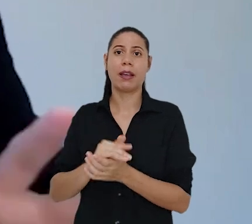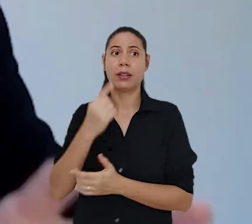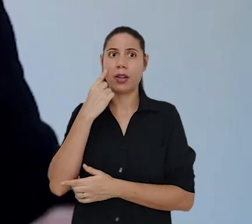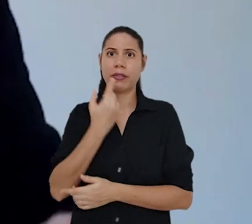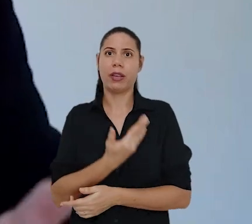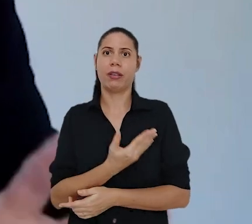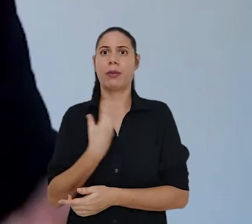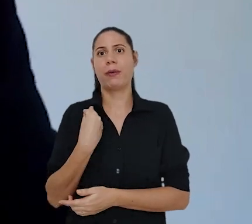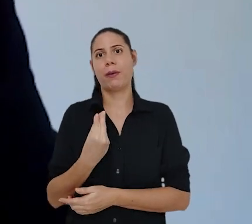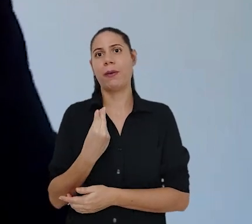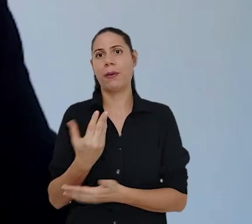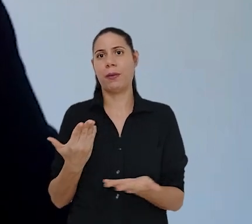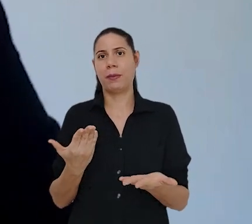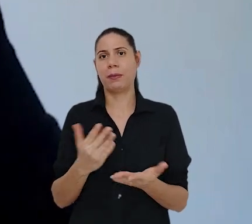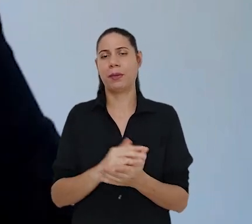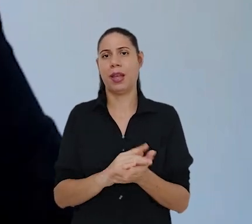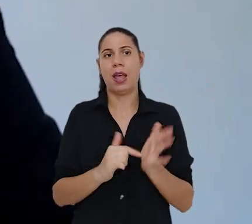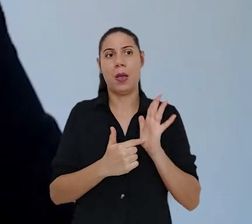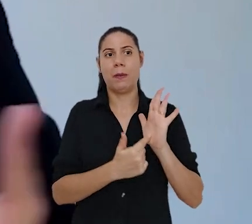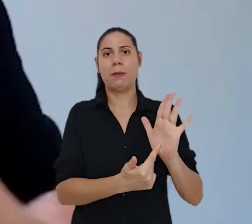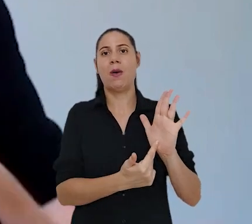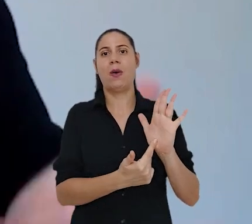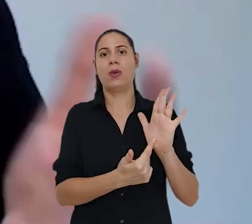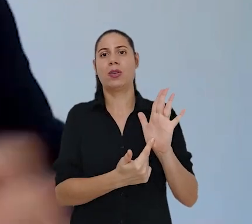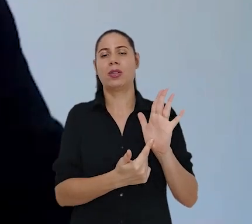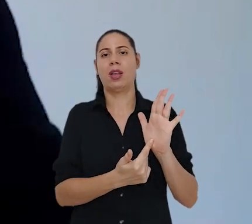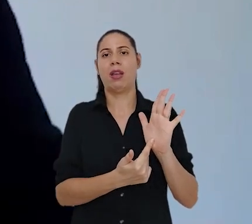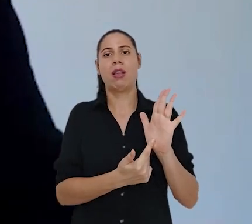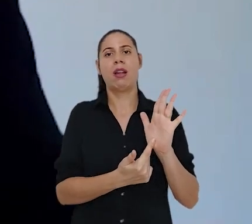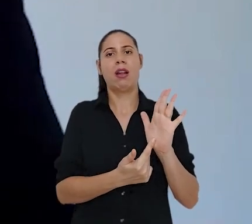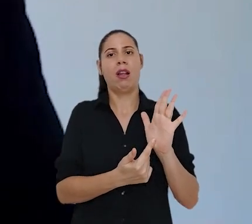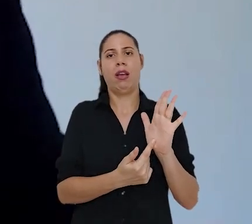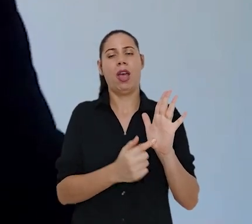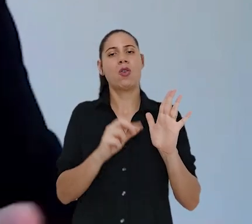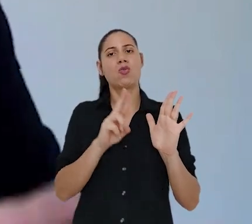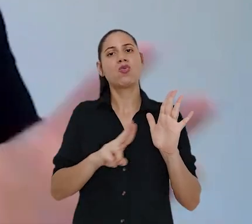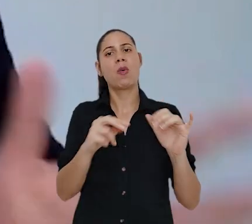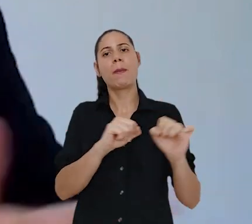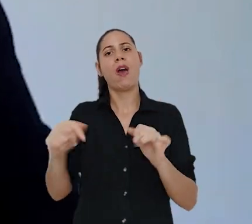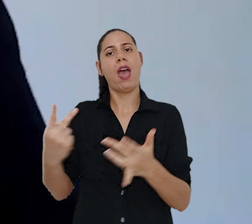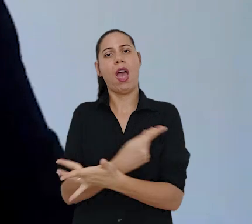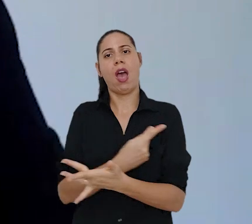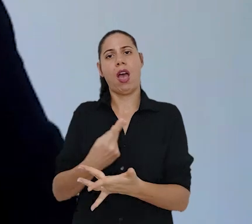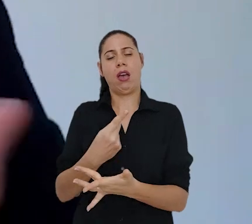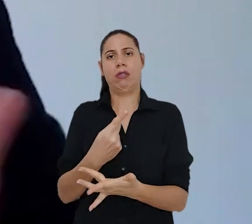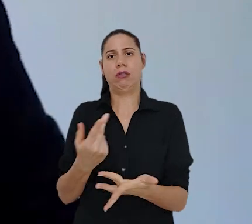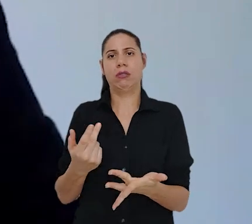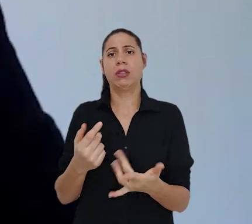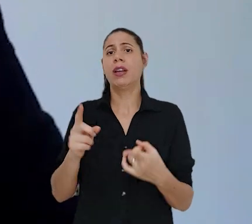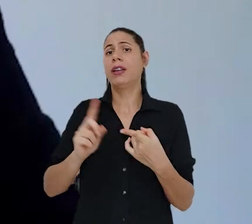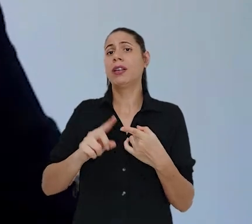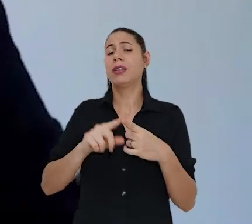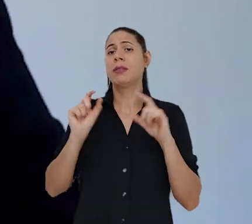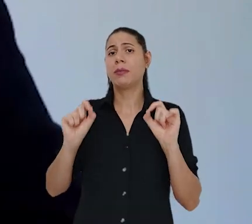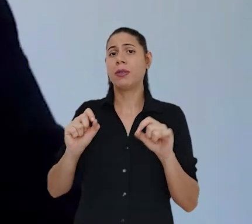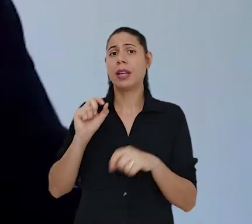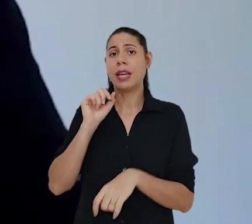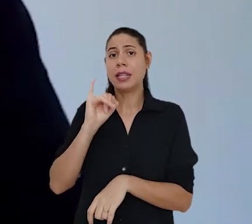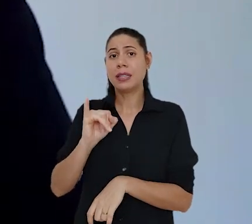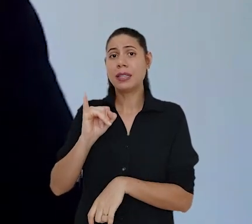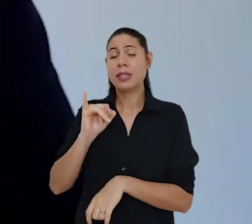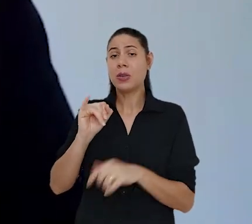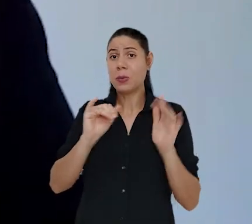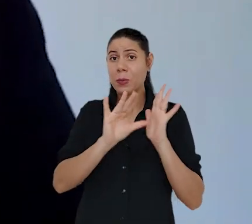que foi uma cláusula desproporcional, uma cláusula que traz aí um abuso de poder por parte da ADM pública. E, nesse